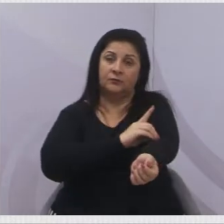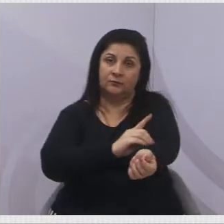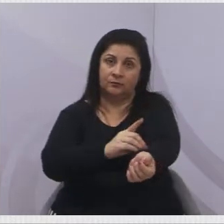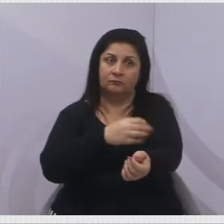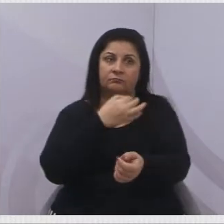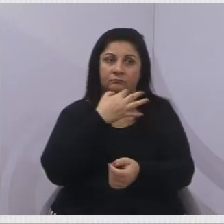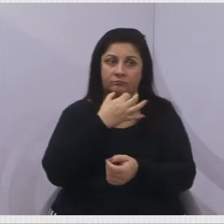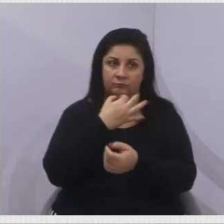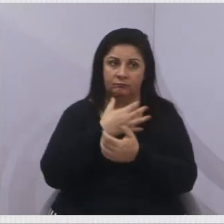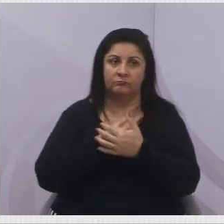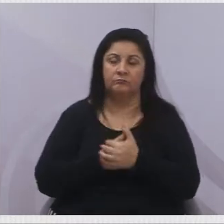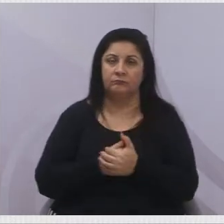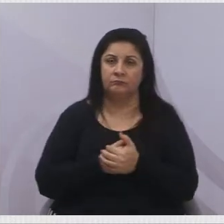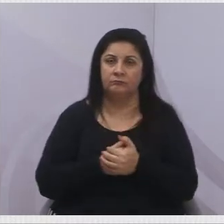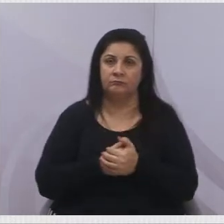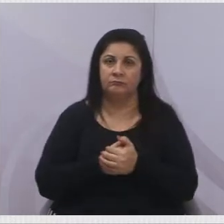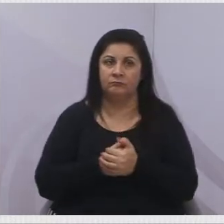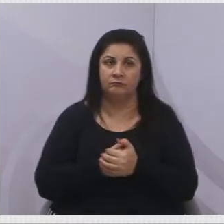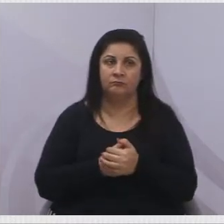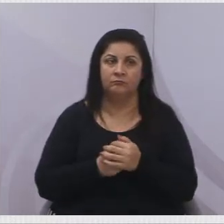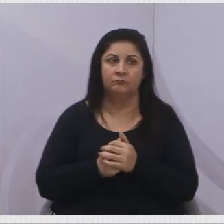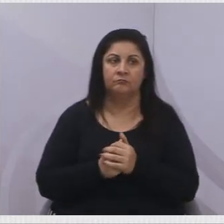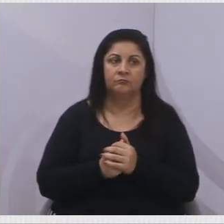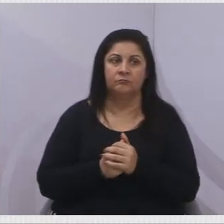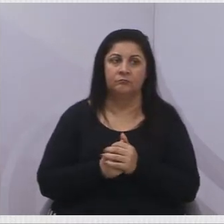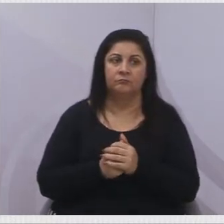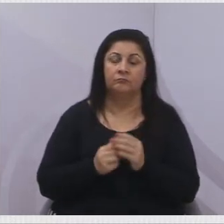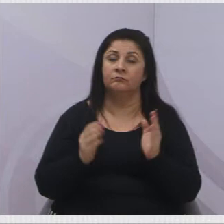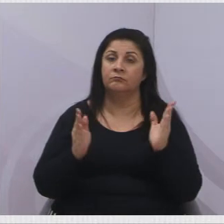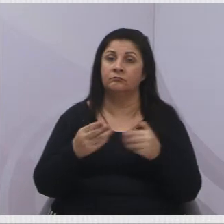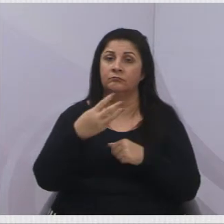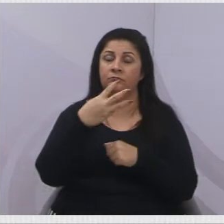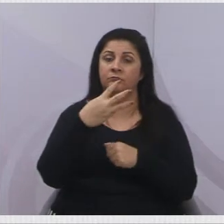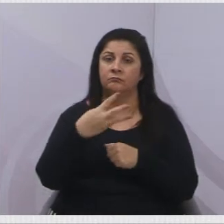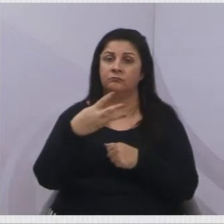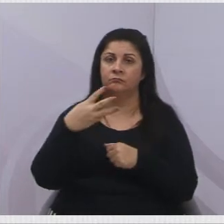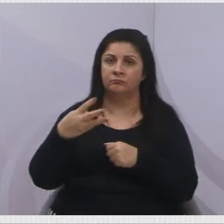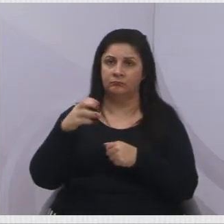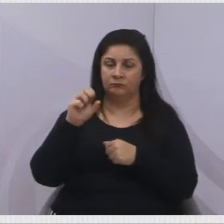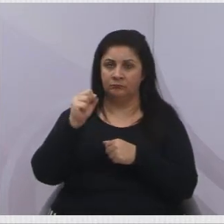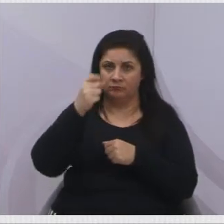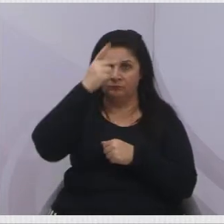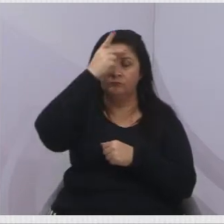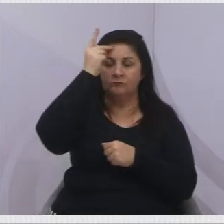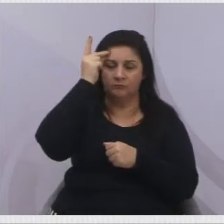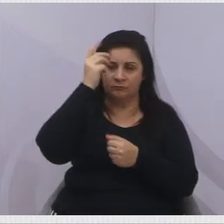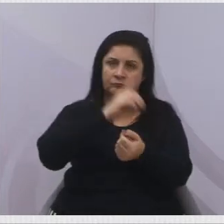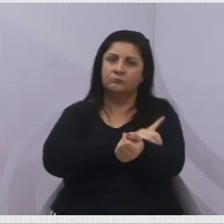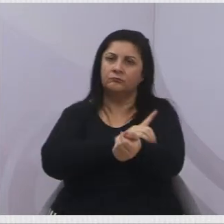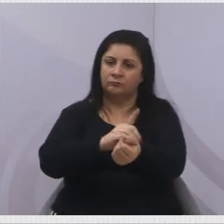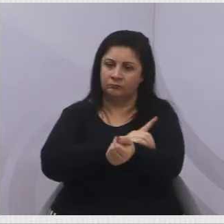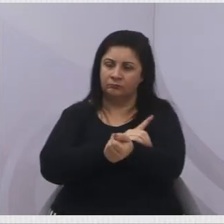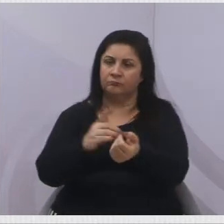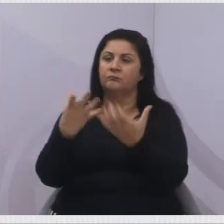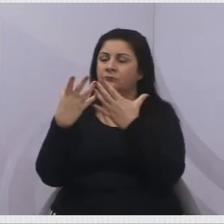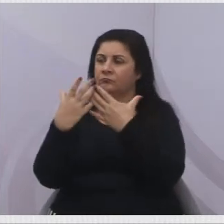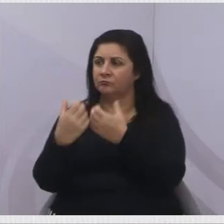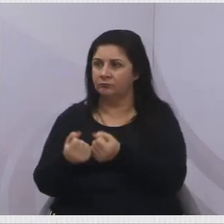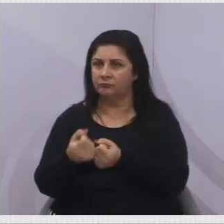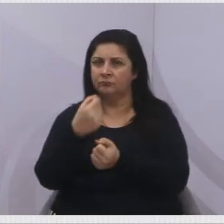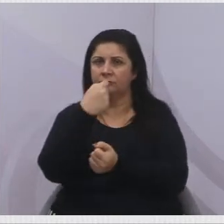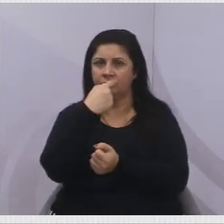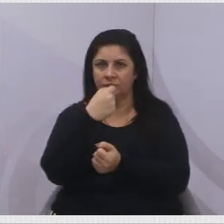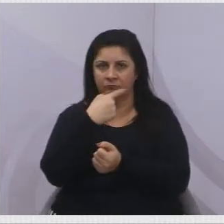nós fechamos 2021 com 338 pacientes que receberam